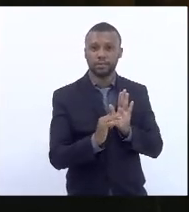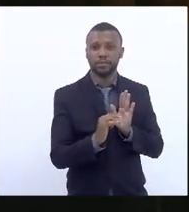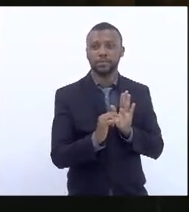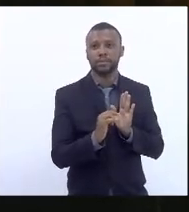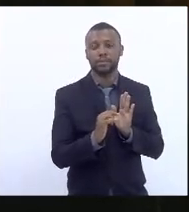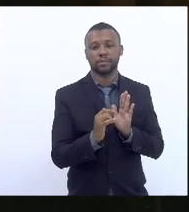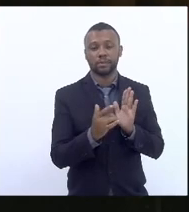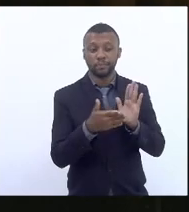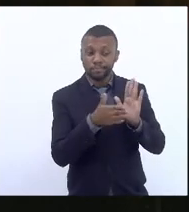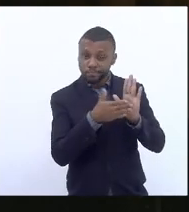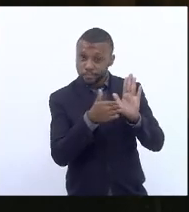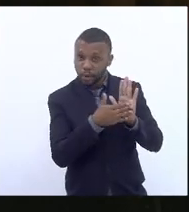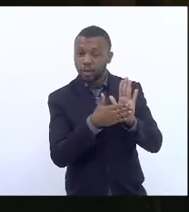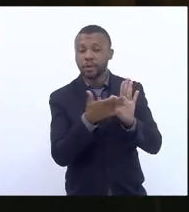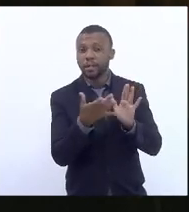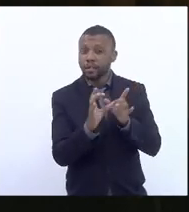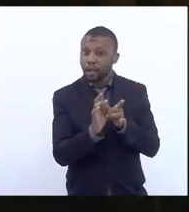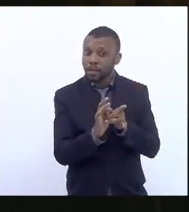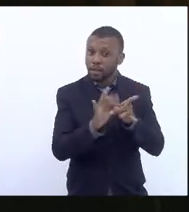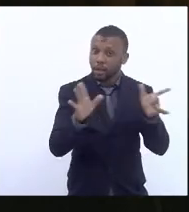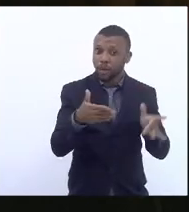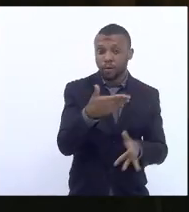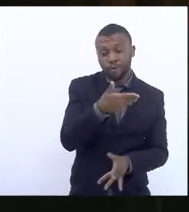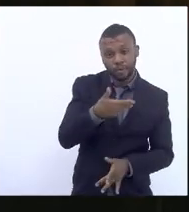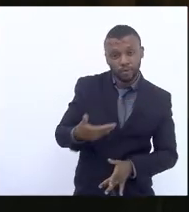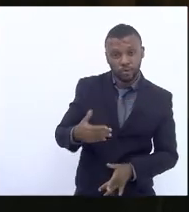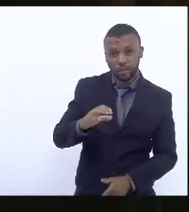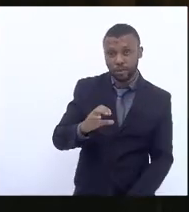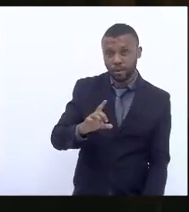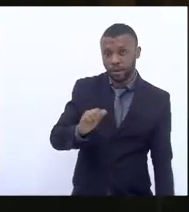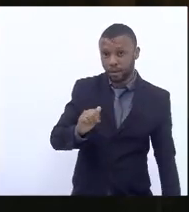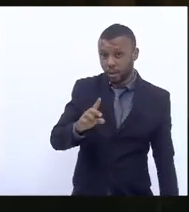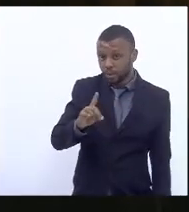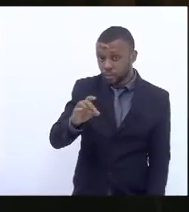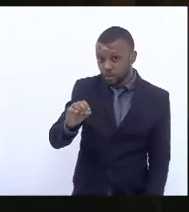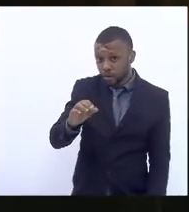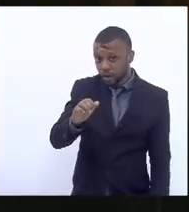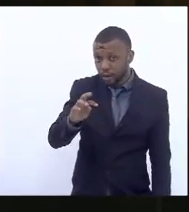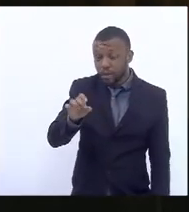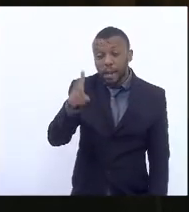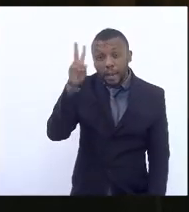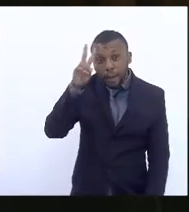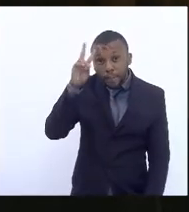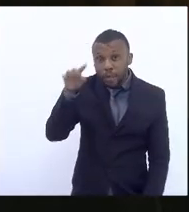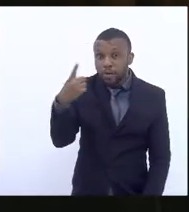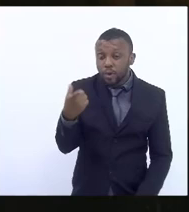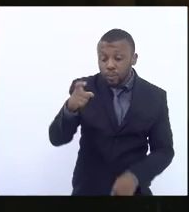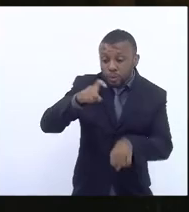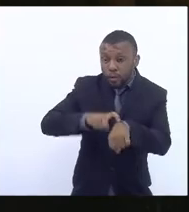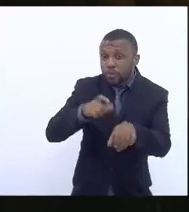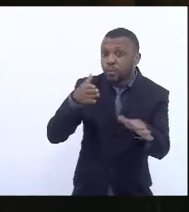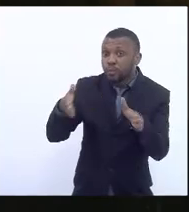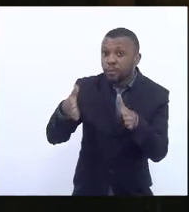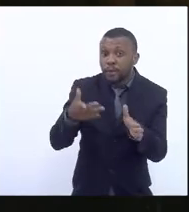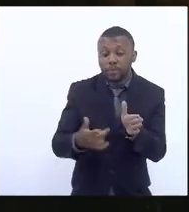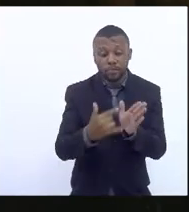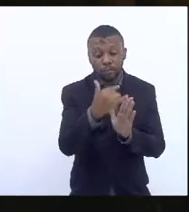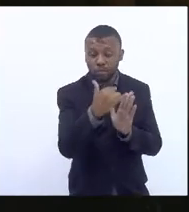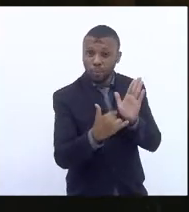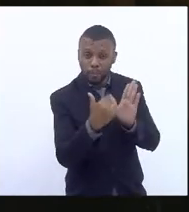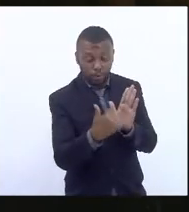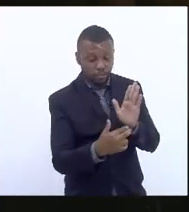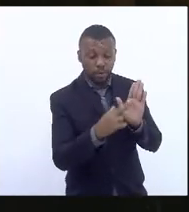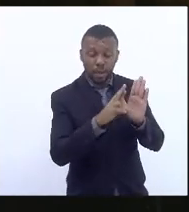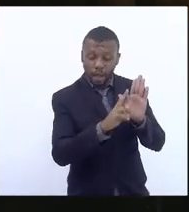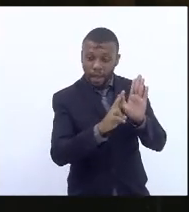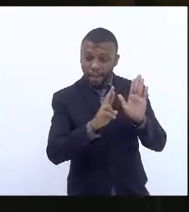querendo autorizar o governador Cláudio Castro, lembrando que estamos em regime de recuperação fiscal, portanto, somente a